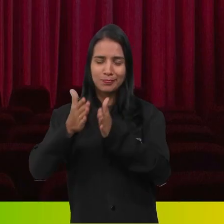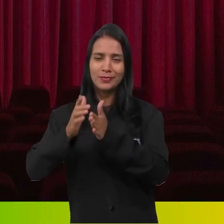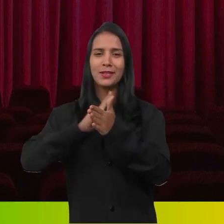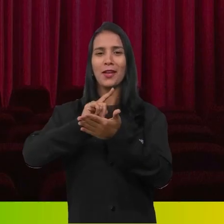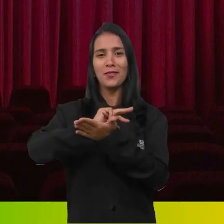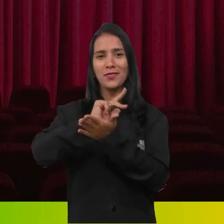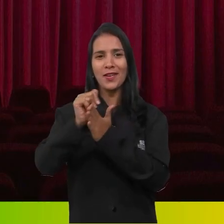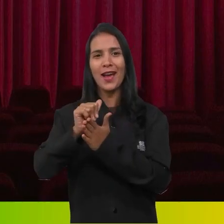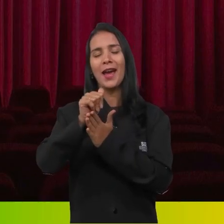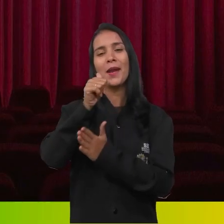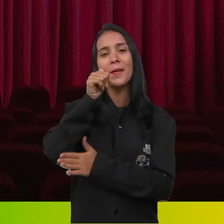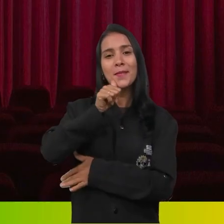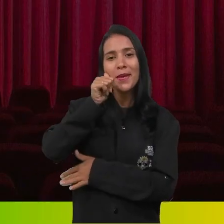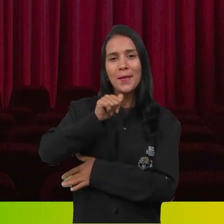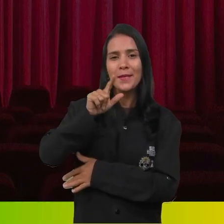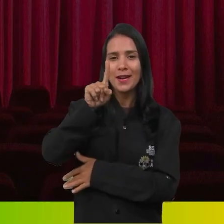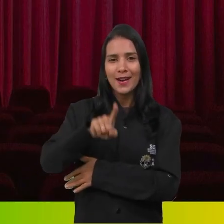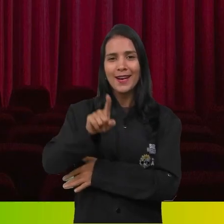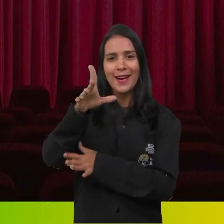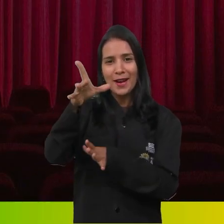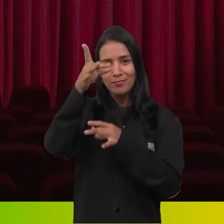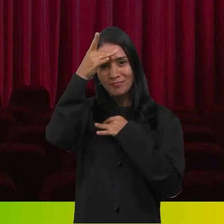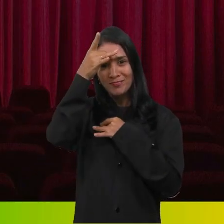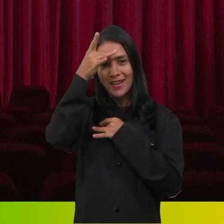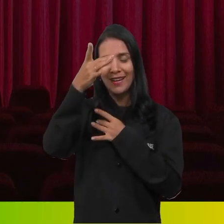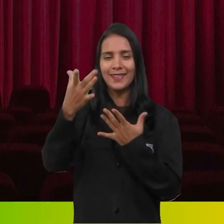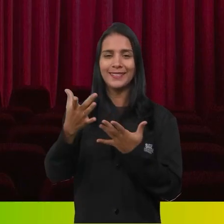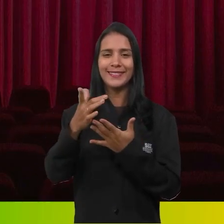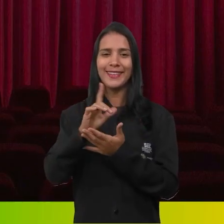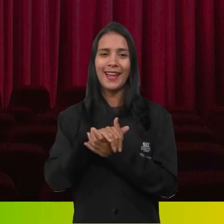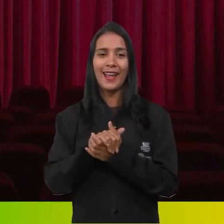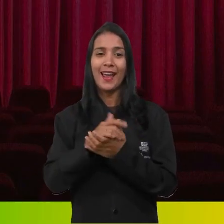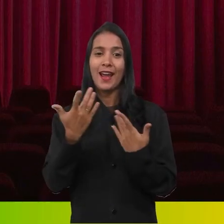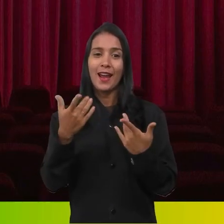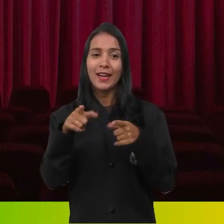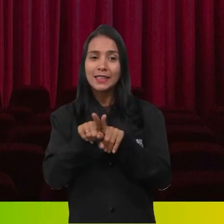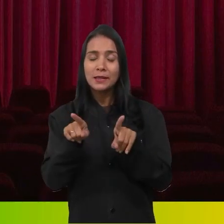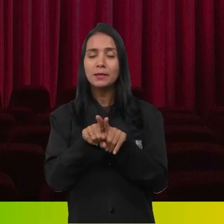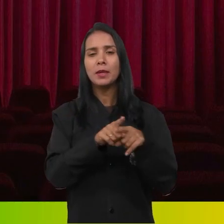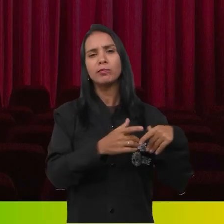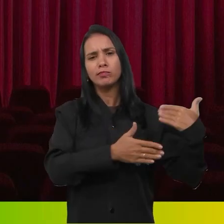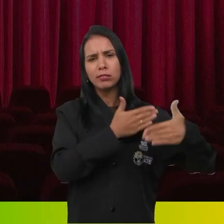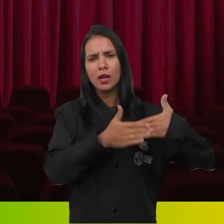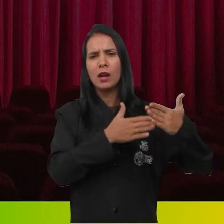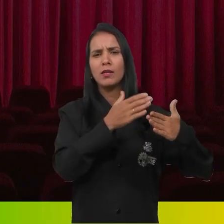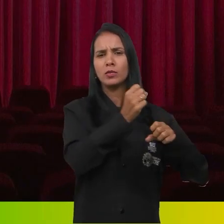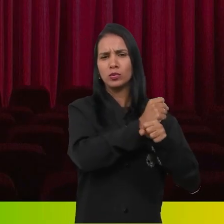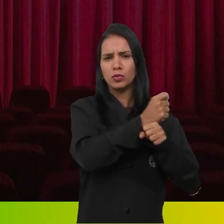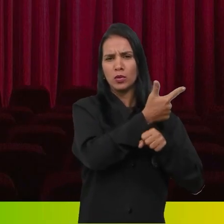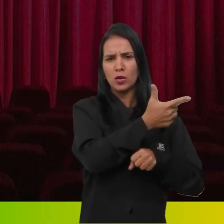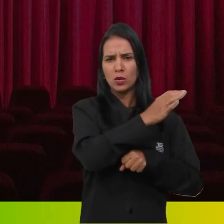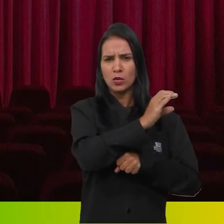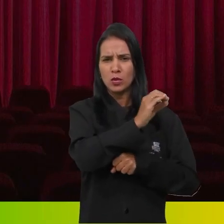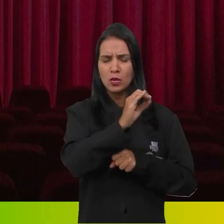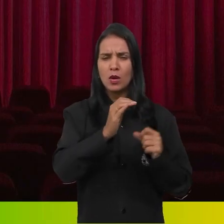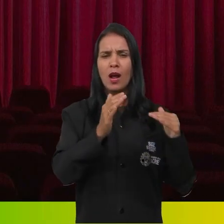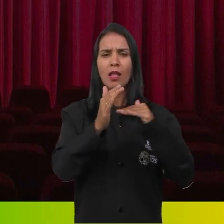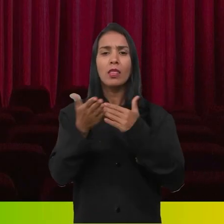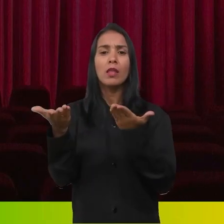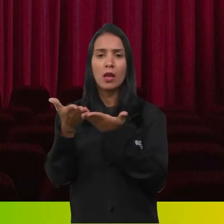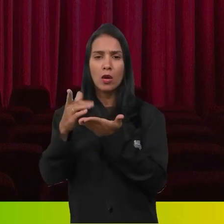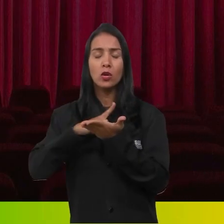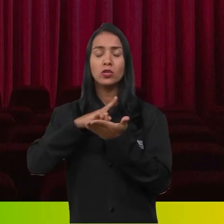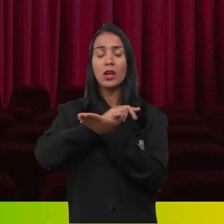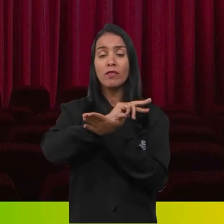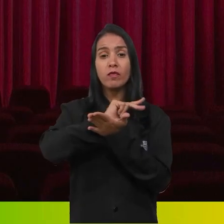filme. Então, dos anos 2000 para cá, as produções elas falam muito da diversidade. Tem diversos